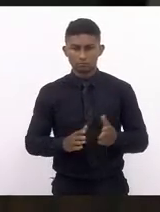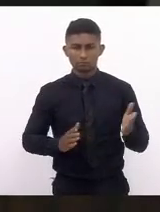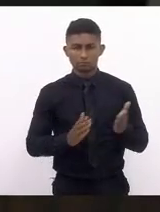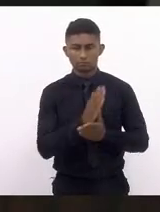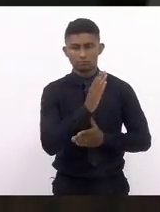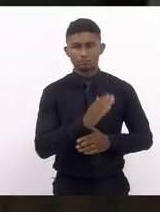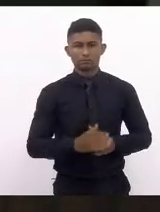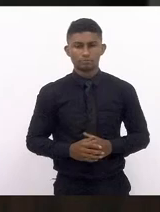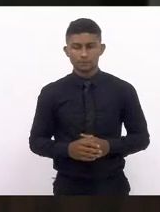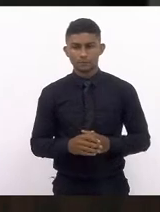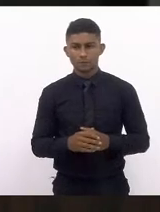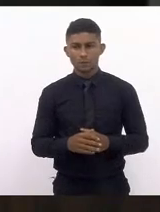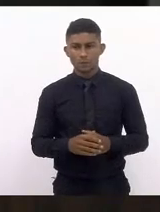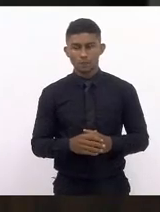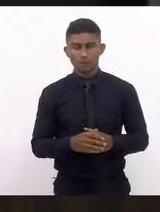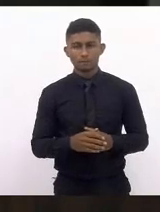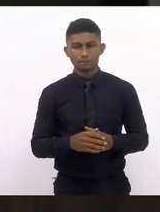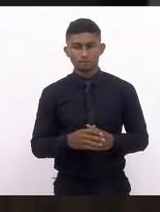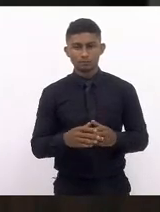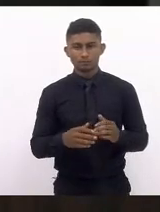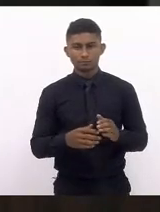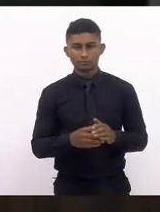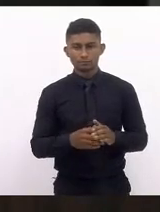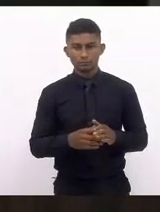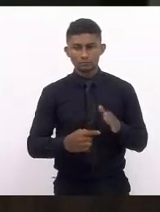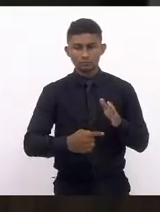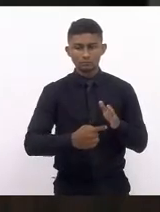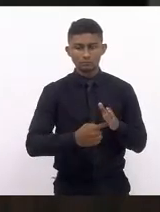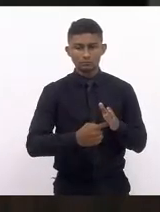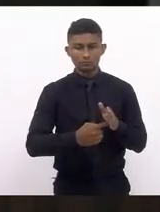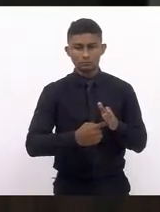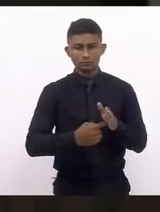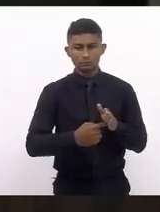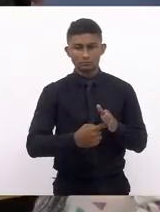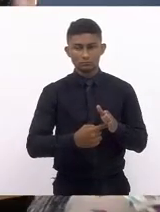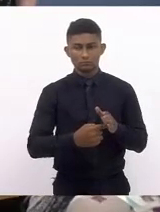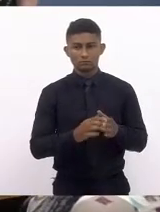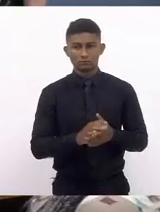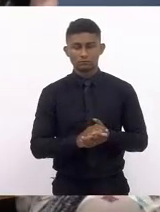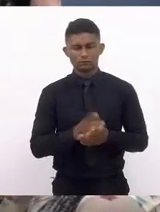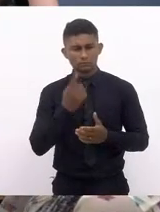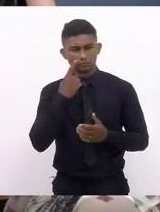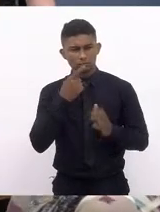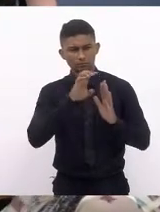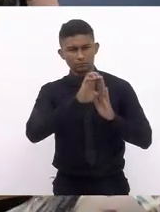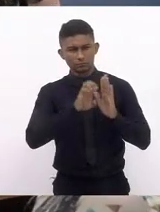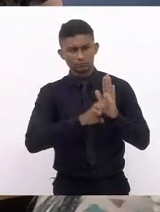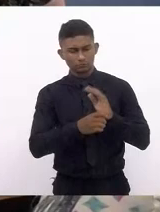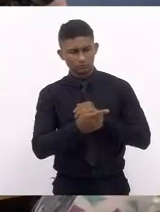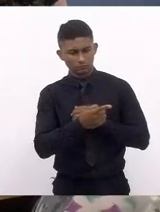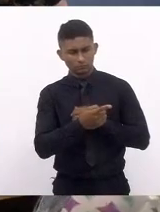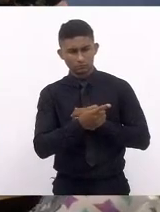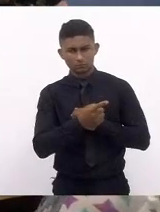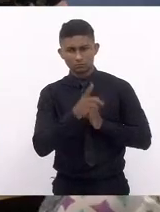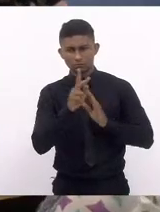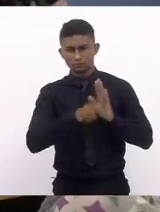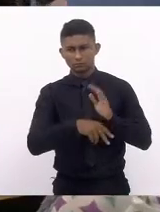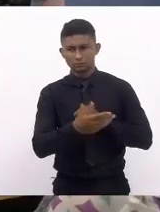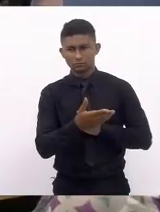para autógrafo em regime de urgência em discussão única oi oi minha linda que tem no meu projeto